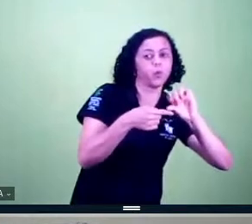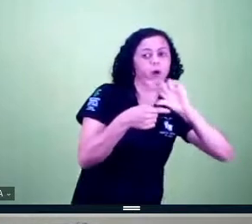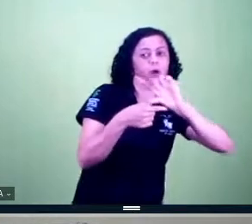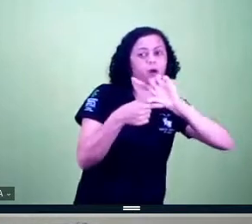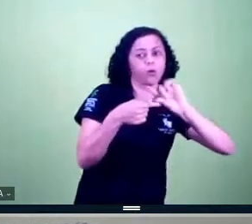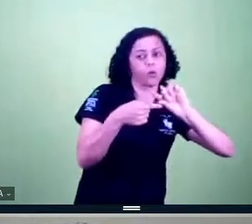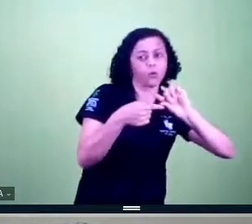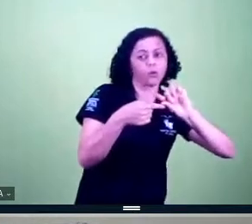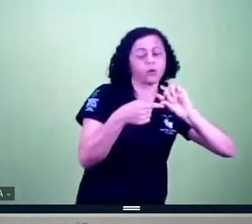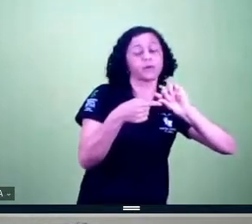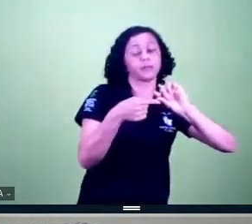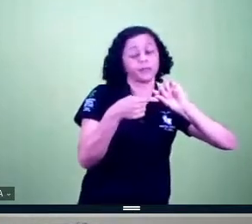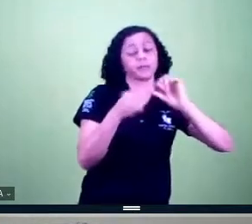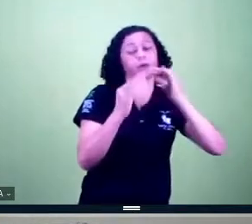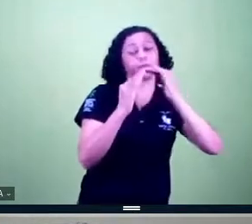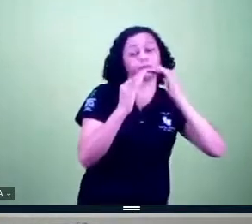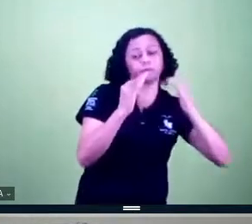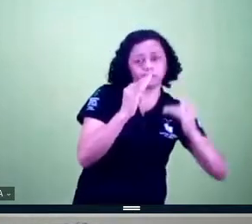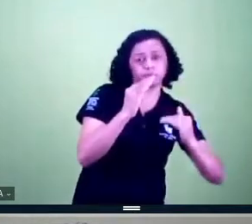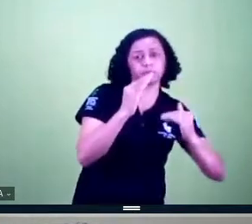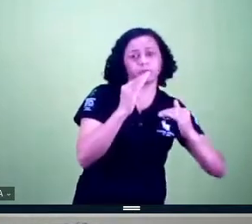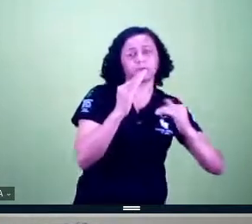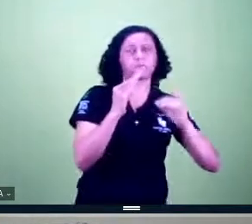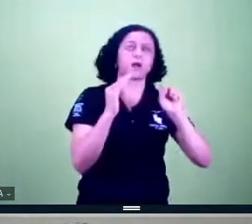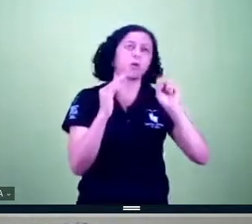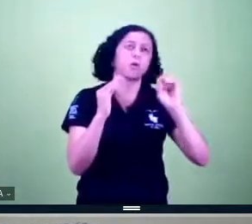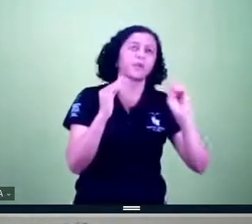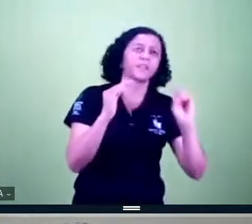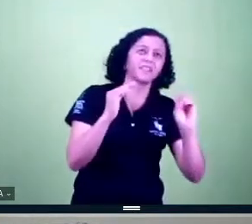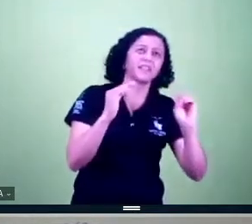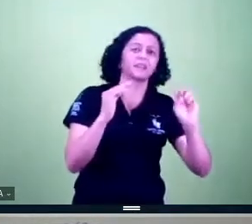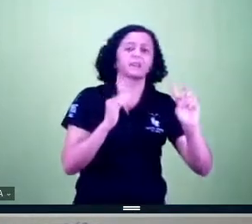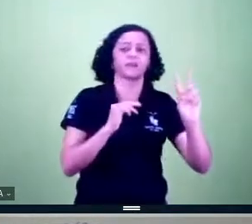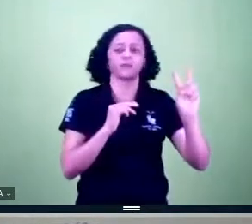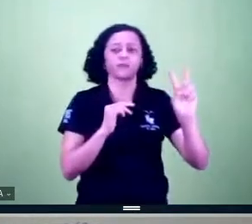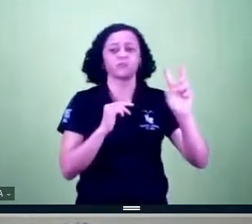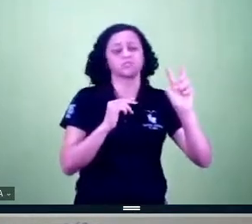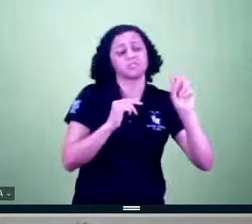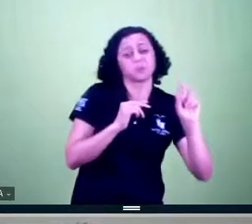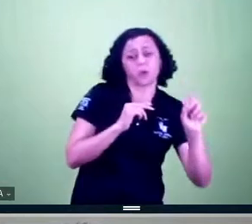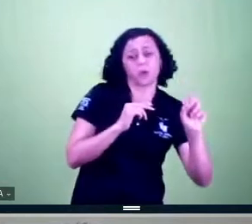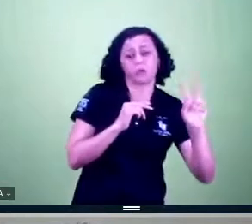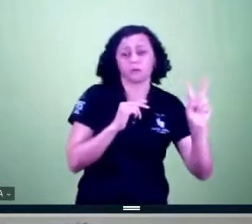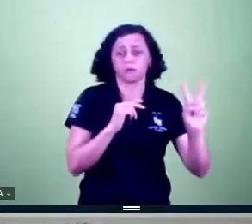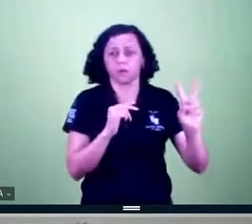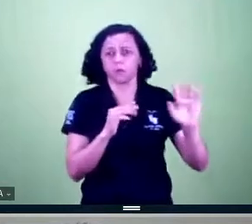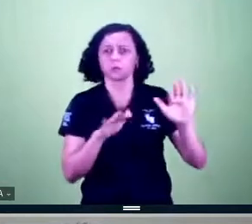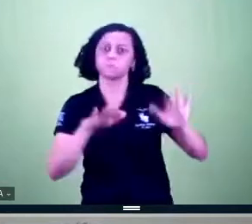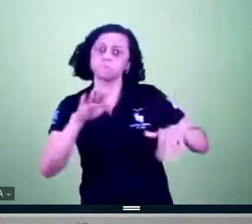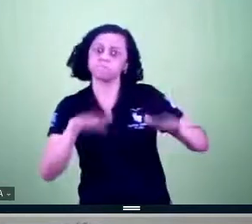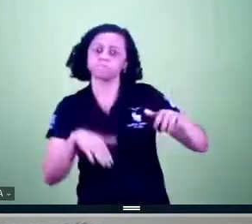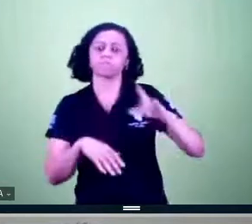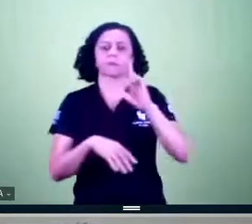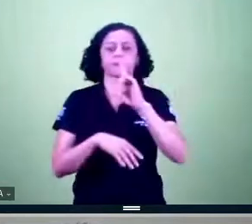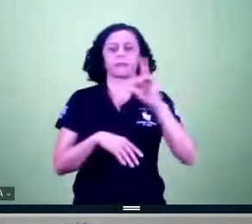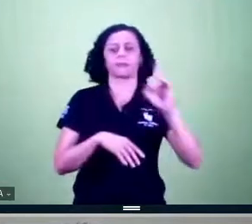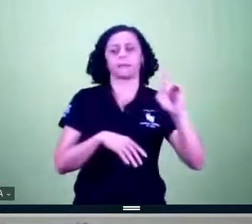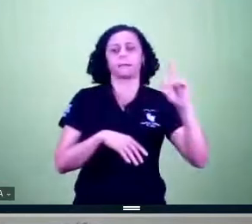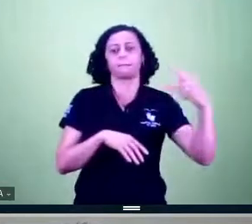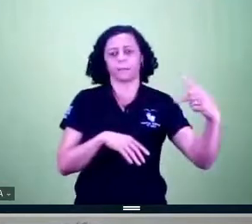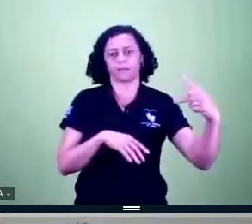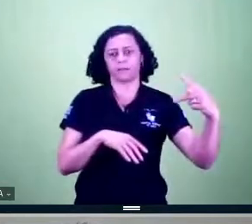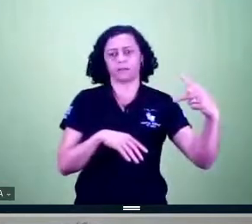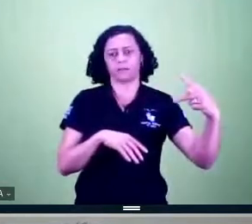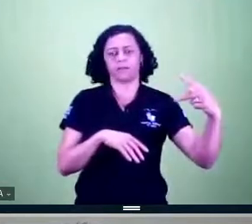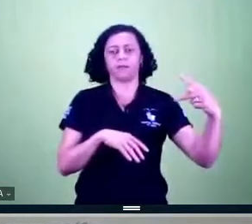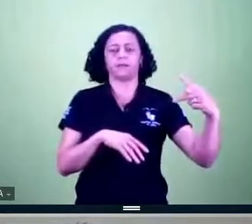Ela caiu dos 100 volts, por exemplo, para 80 volts, para 70 volts, para 50 volts. Então eu tenho uma DDP, uma diferença